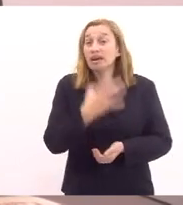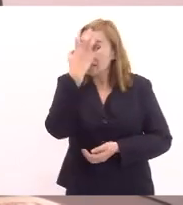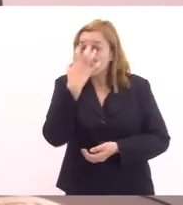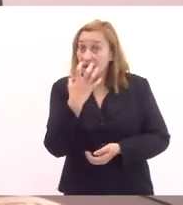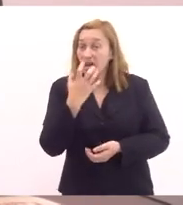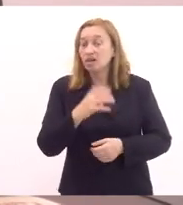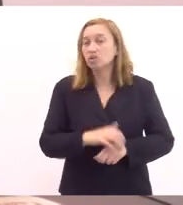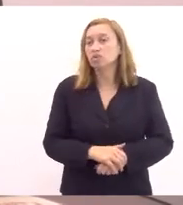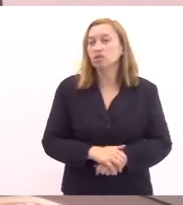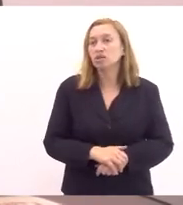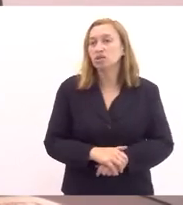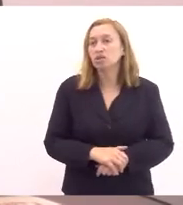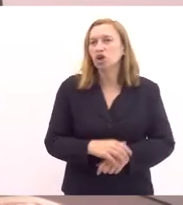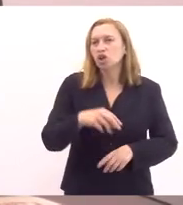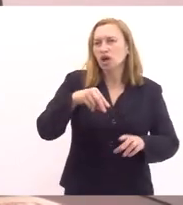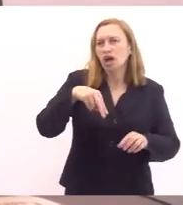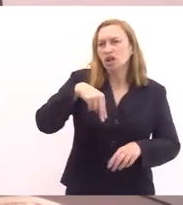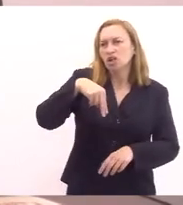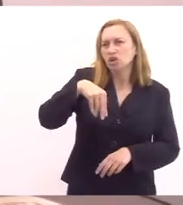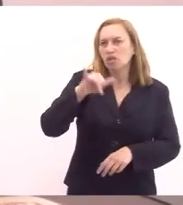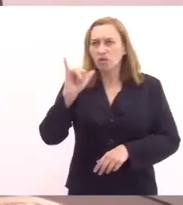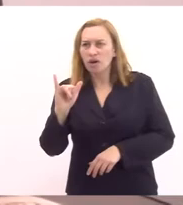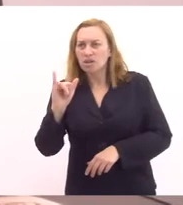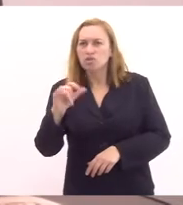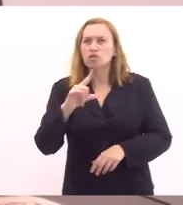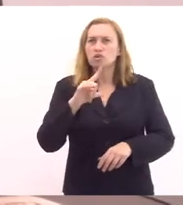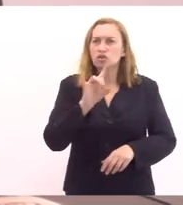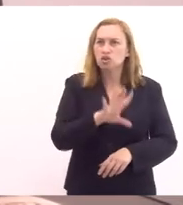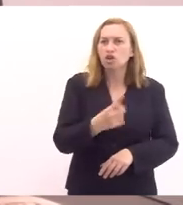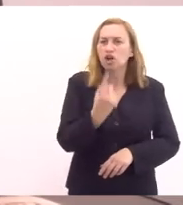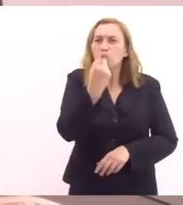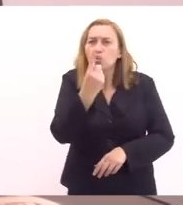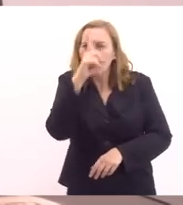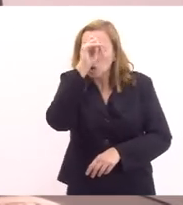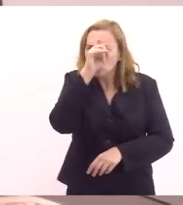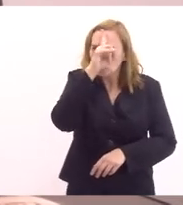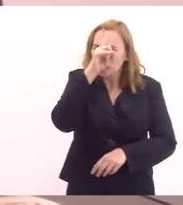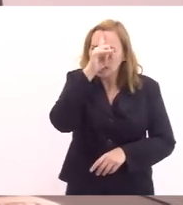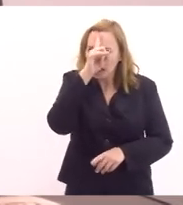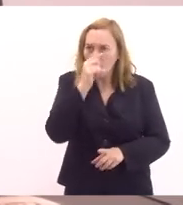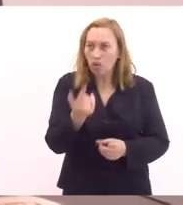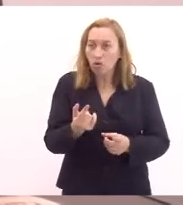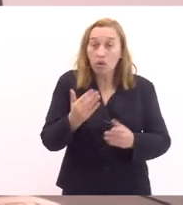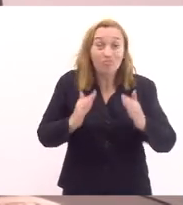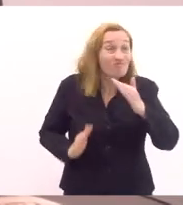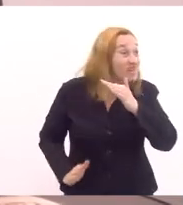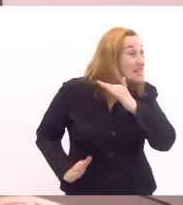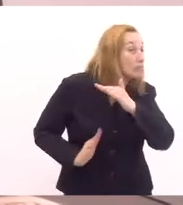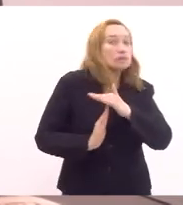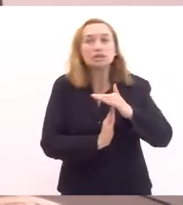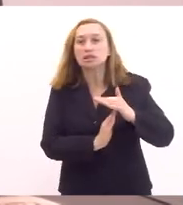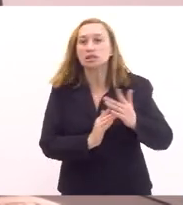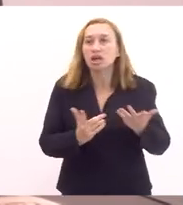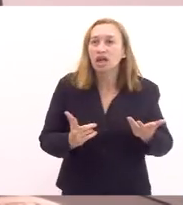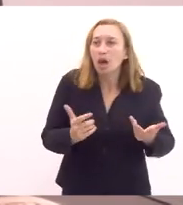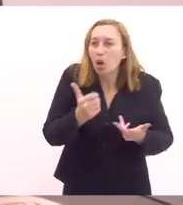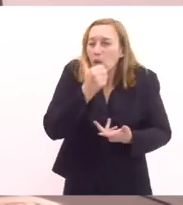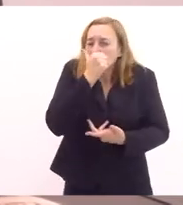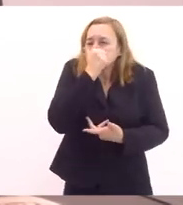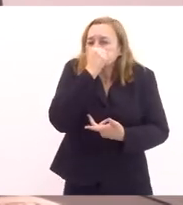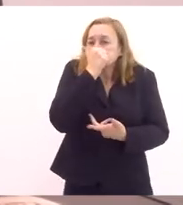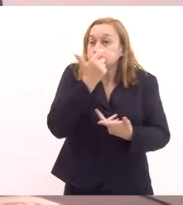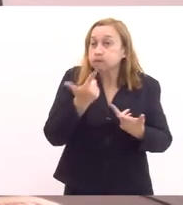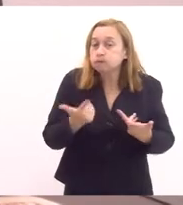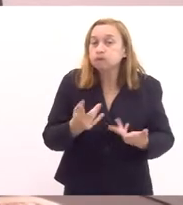gravíssima no entorno ali de Nova Iguaçu a gente praticamente só tem a maternidade Mariana Bulhões ela vive no limite é uma questão é